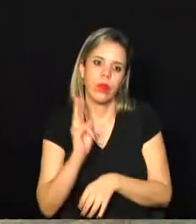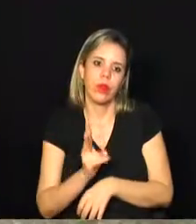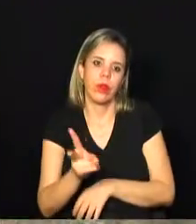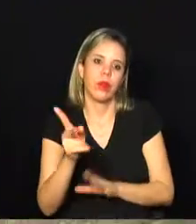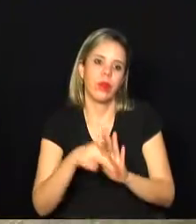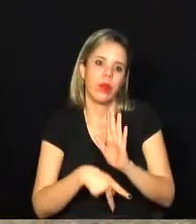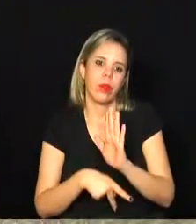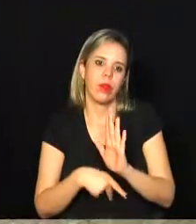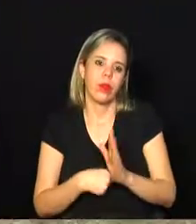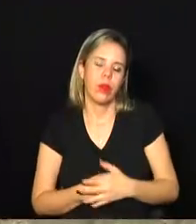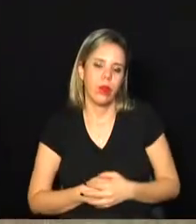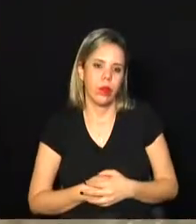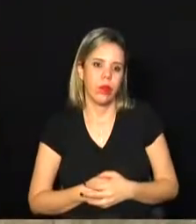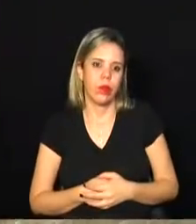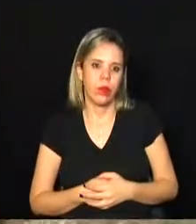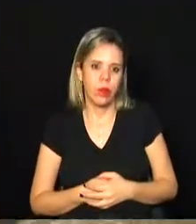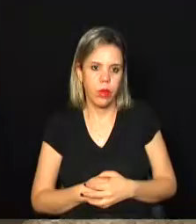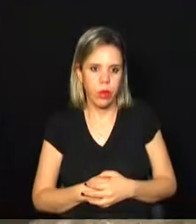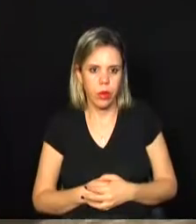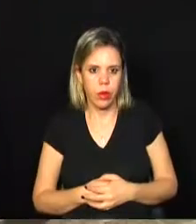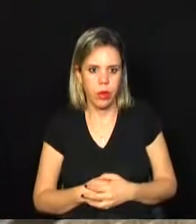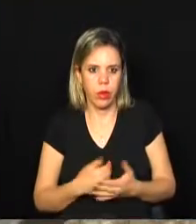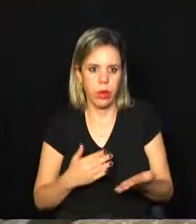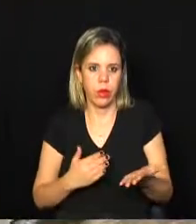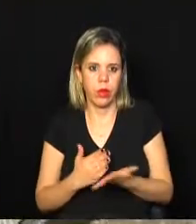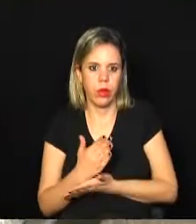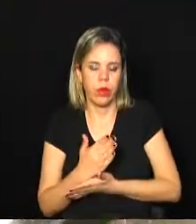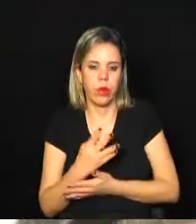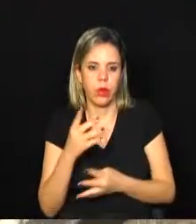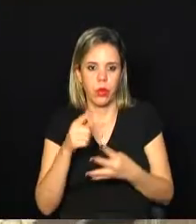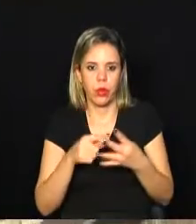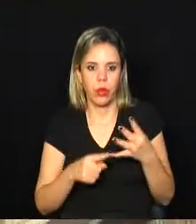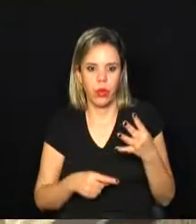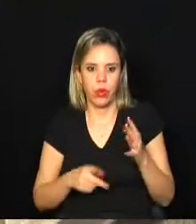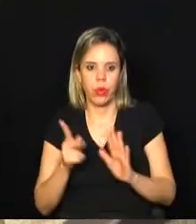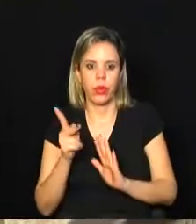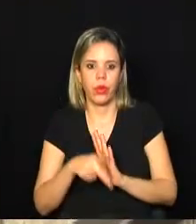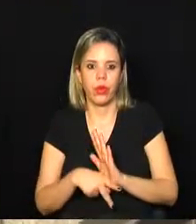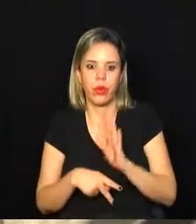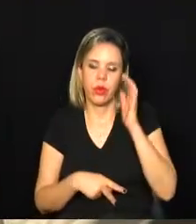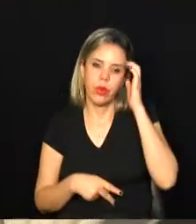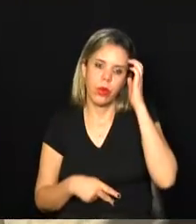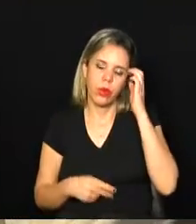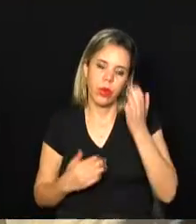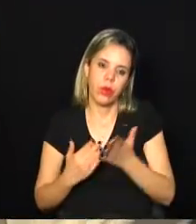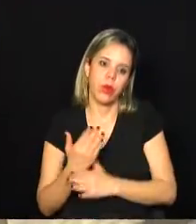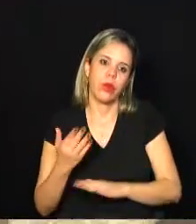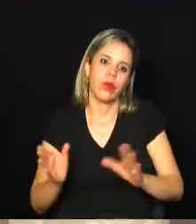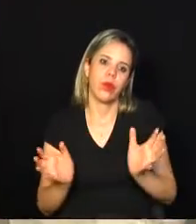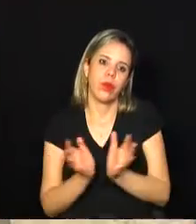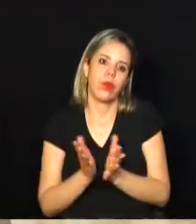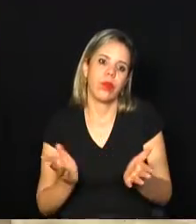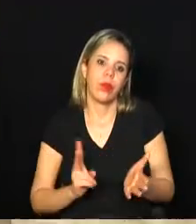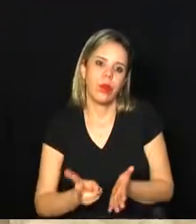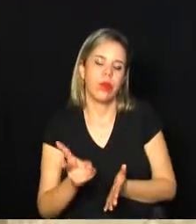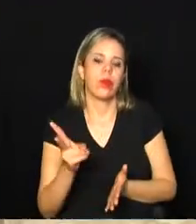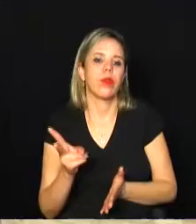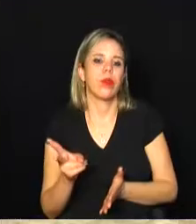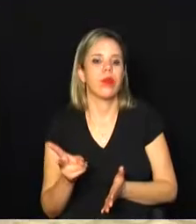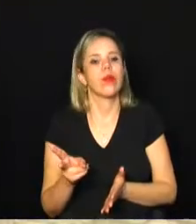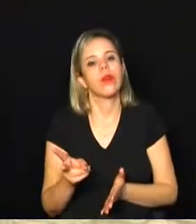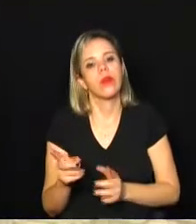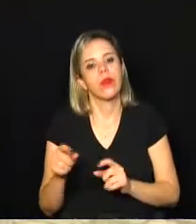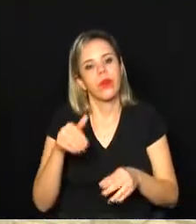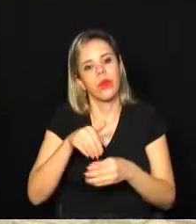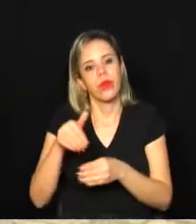nesses projetos que foram aprovados né Quatro projetos aprovados pela comissão agora ele segue para